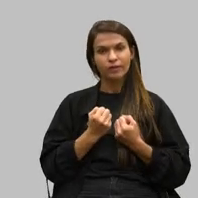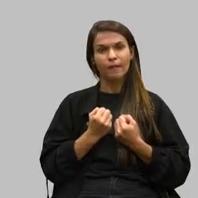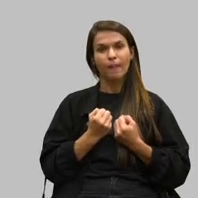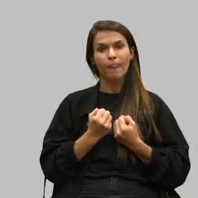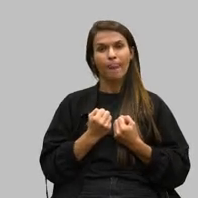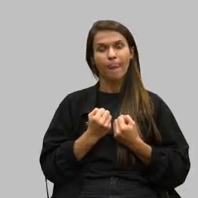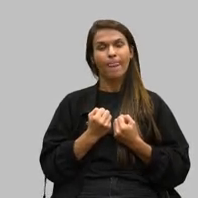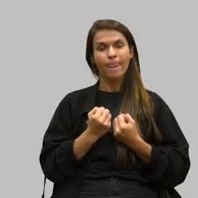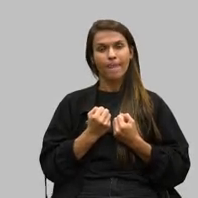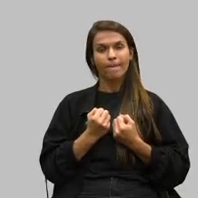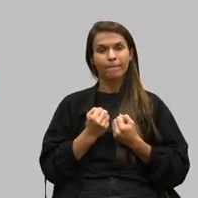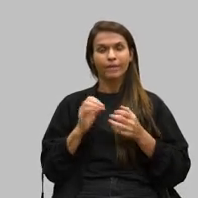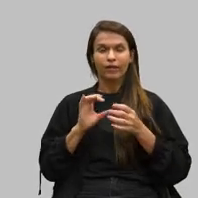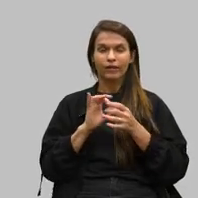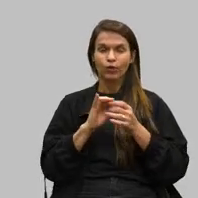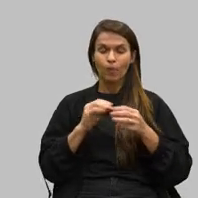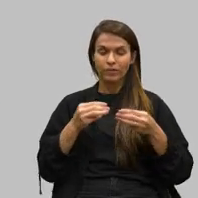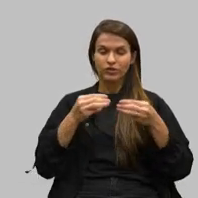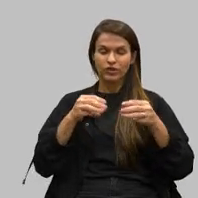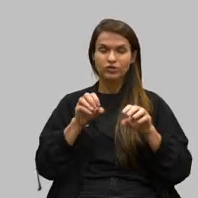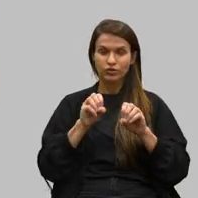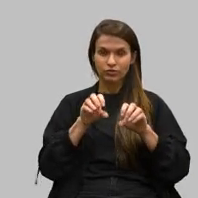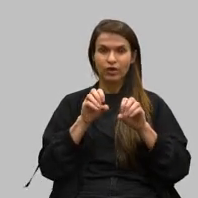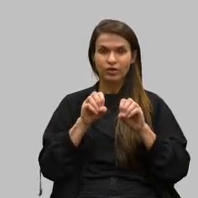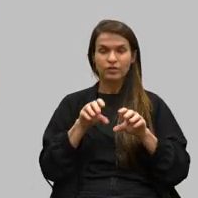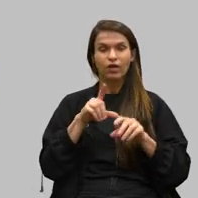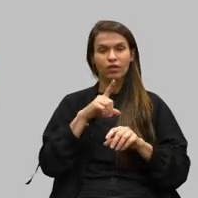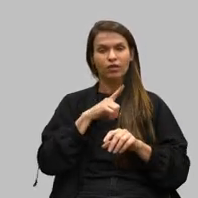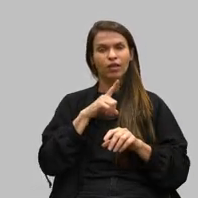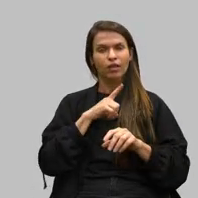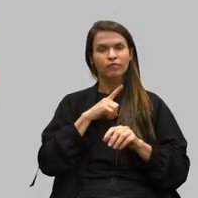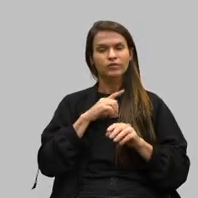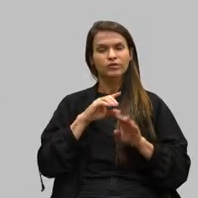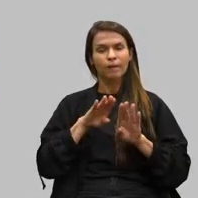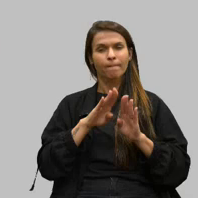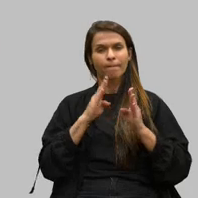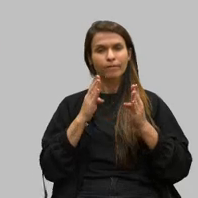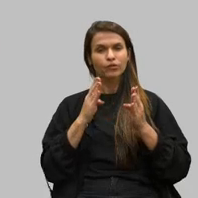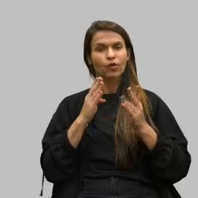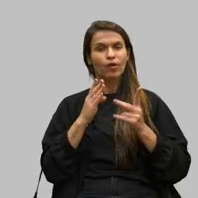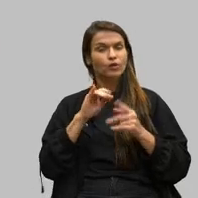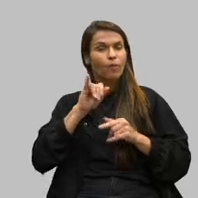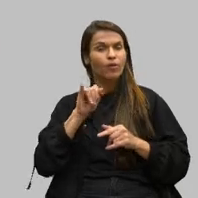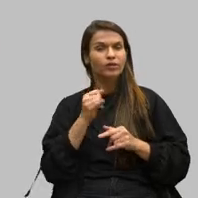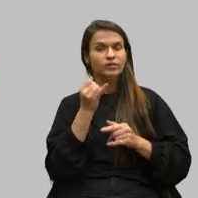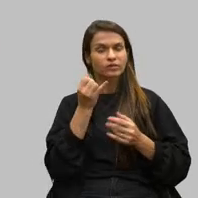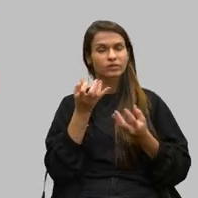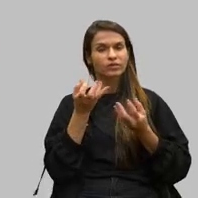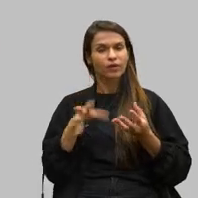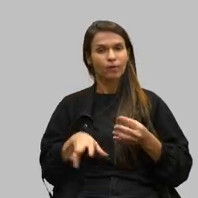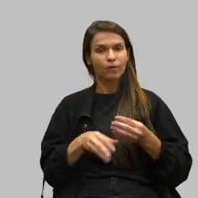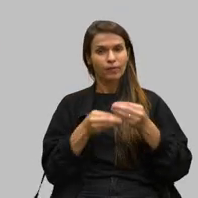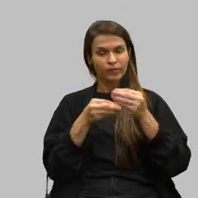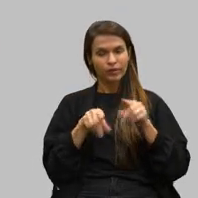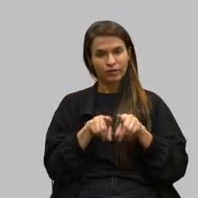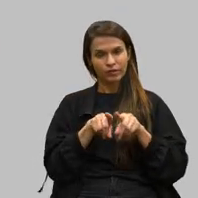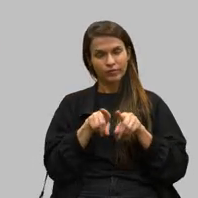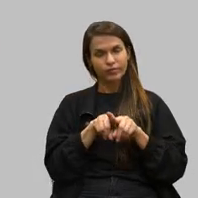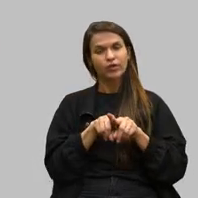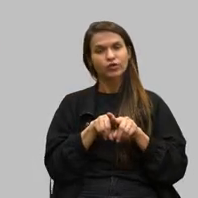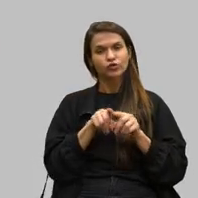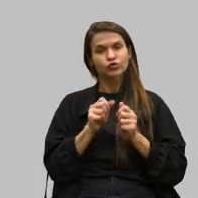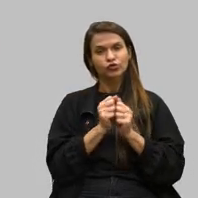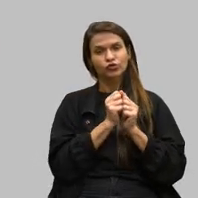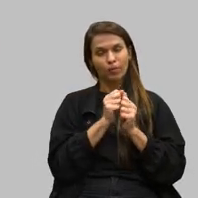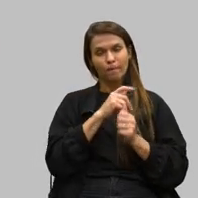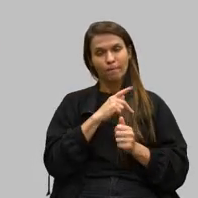através do Ministério da Educação, mas nós temos essa porta aí que eu gostaria de colocar também, logicamente, junto com o presidente